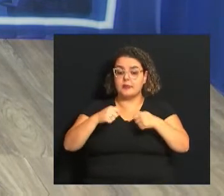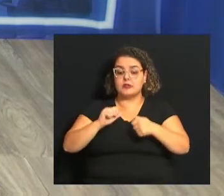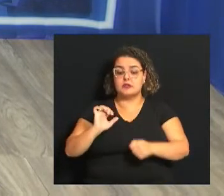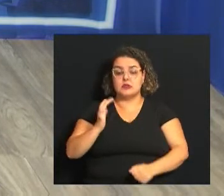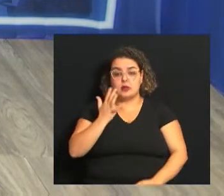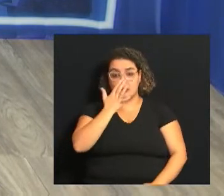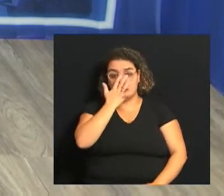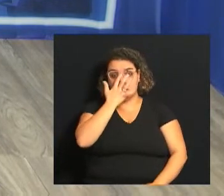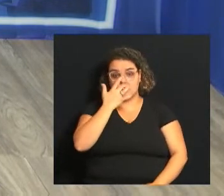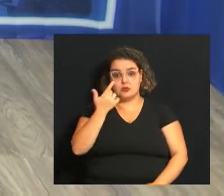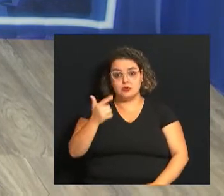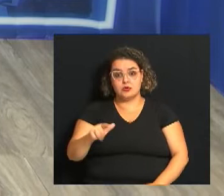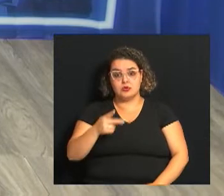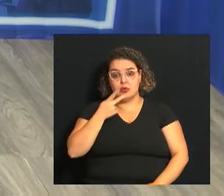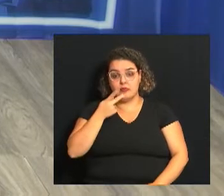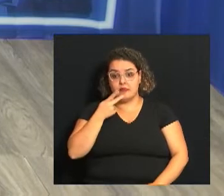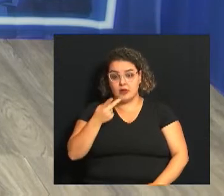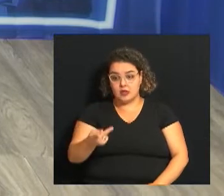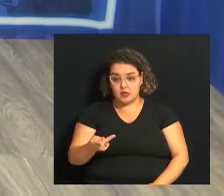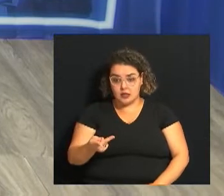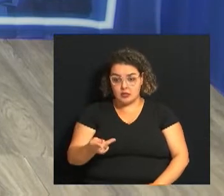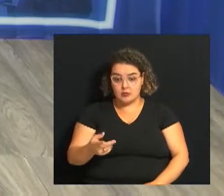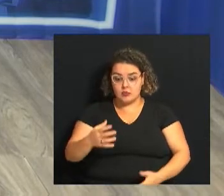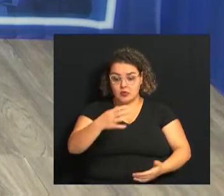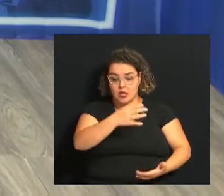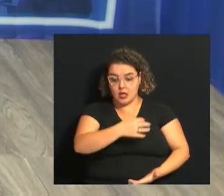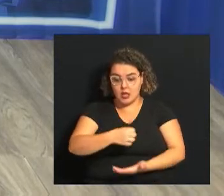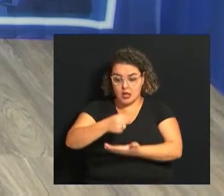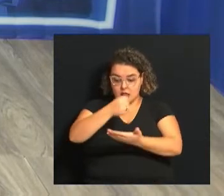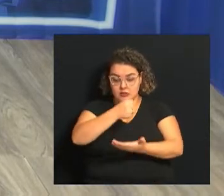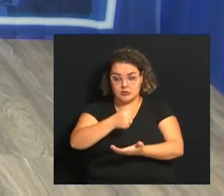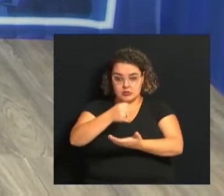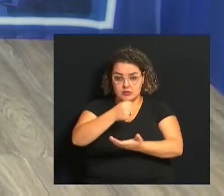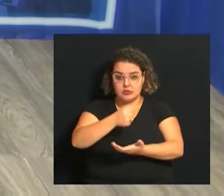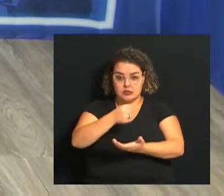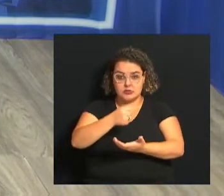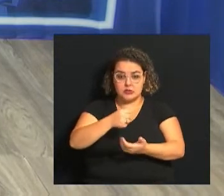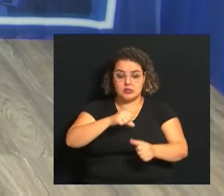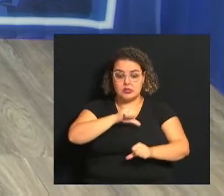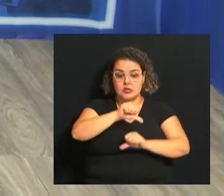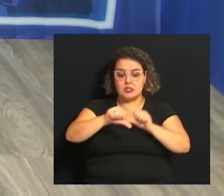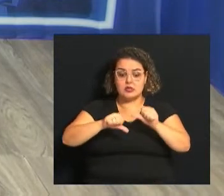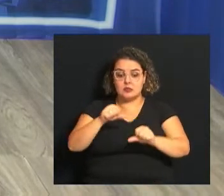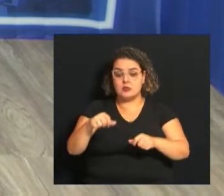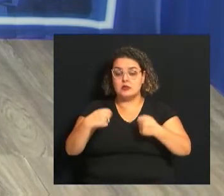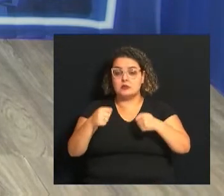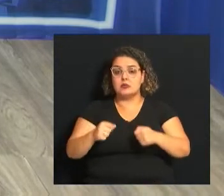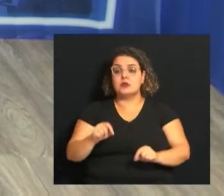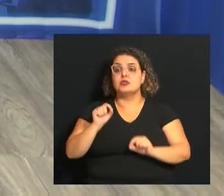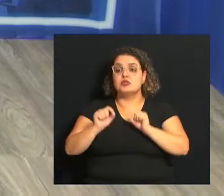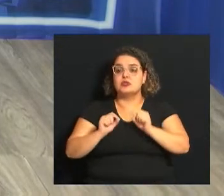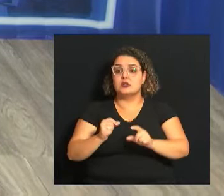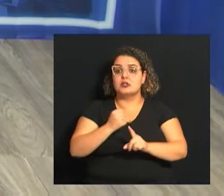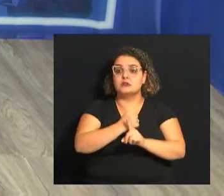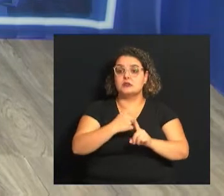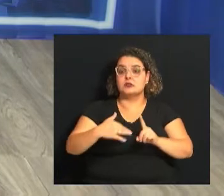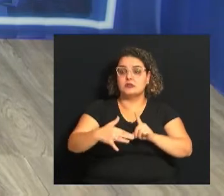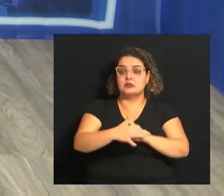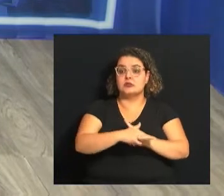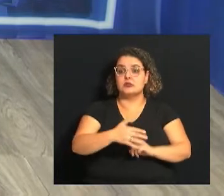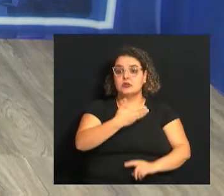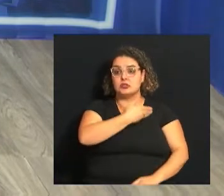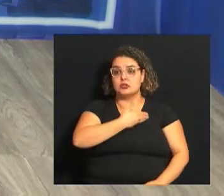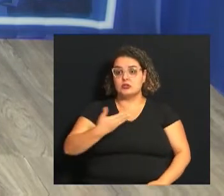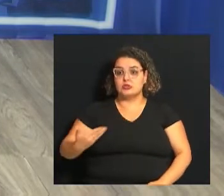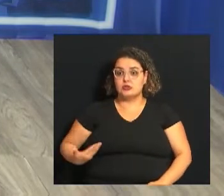gente continua falando deste capitalismo e essa mudança tem que partir de quem? É da sociedade, são dos governantes